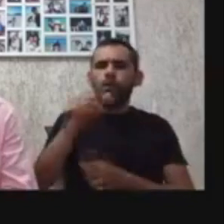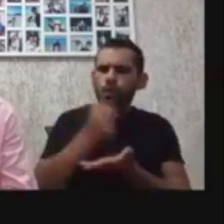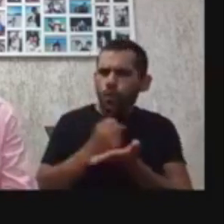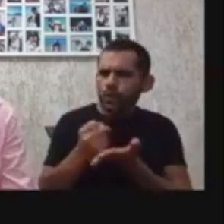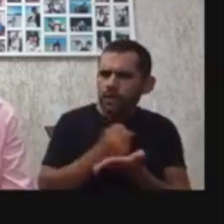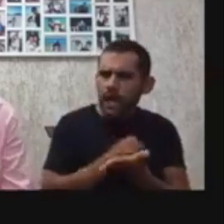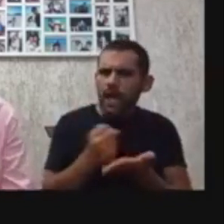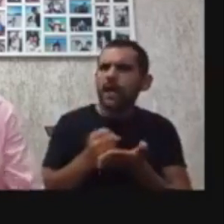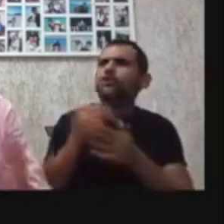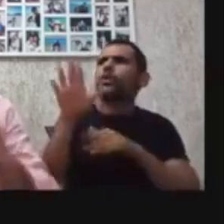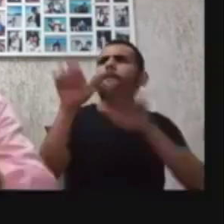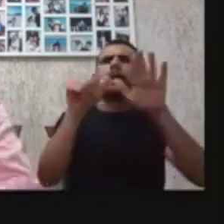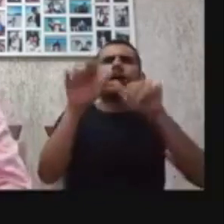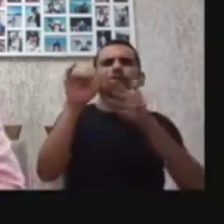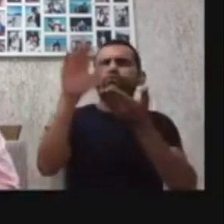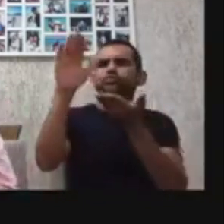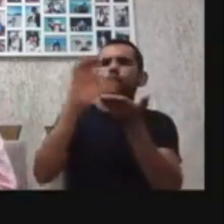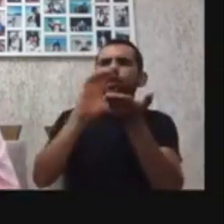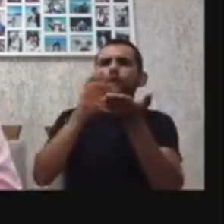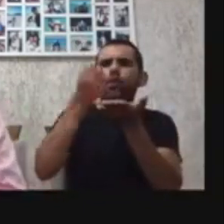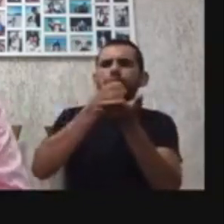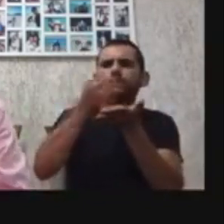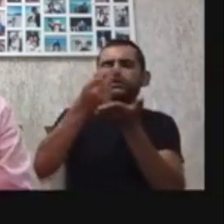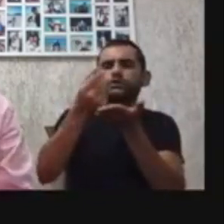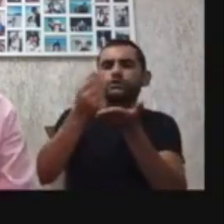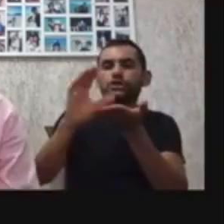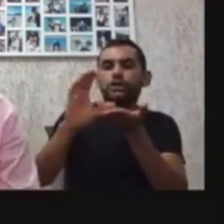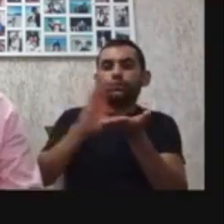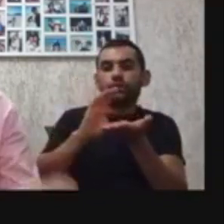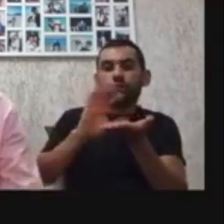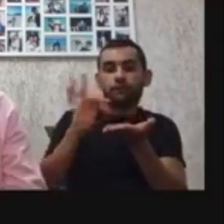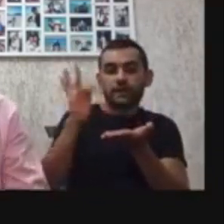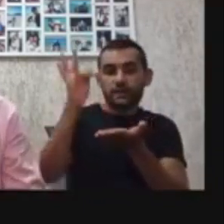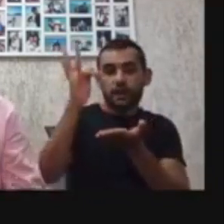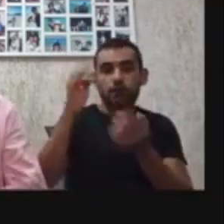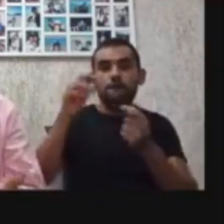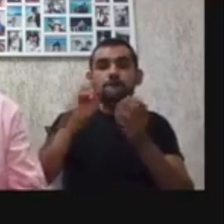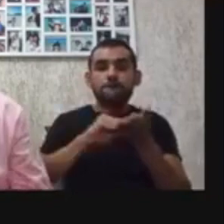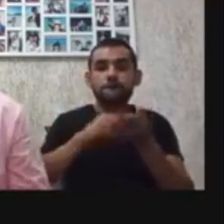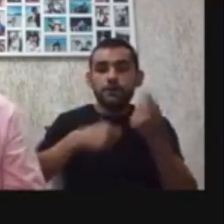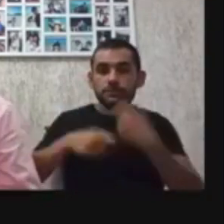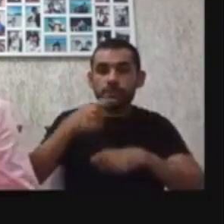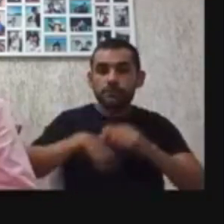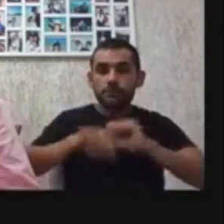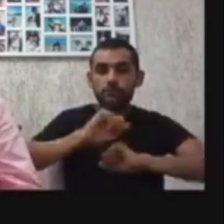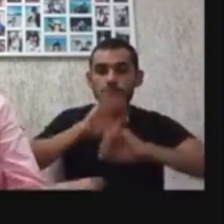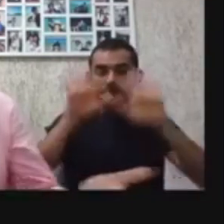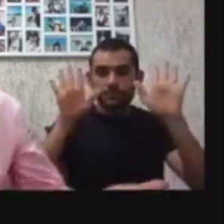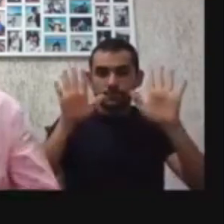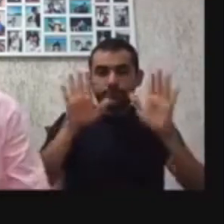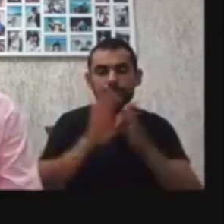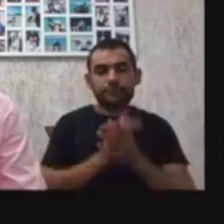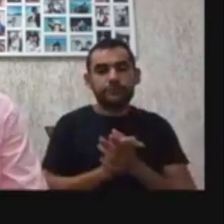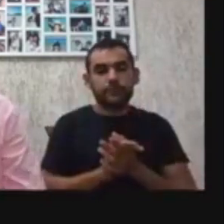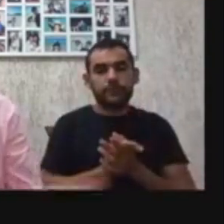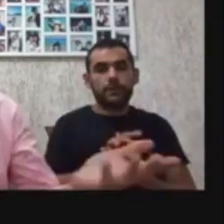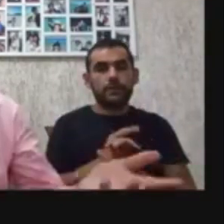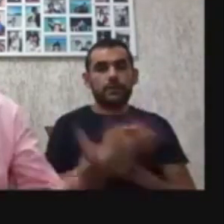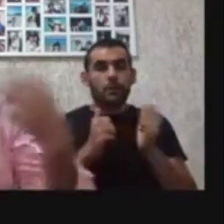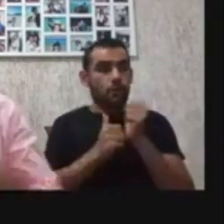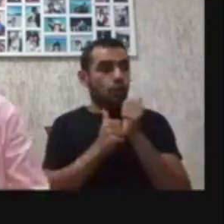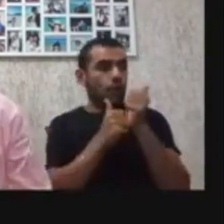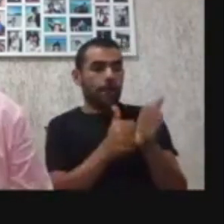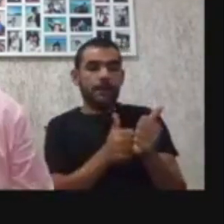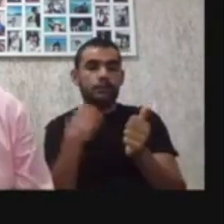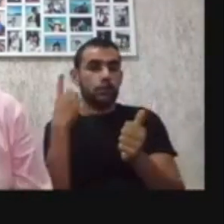contratos, busque recursos federais. O que está faltando na nossa cidade, a meu ver, é gestão, é transparência. Nós acompanhamos aí